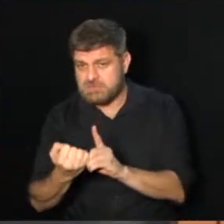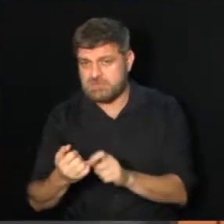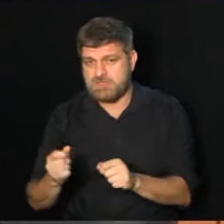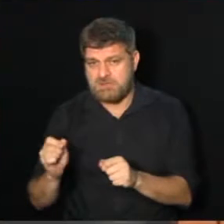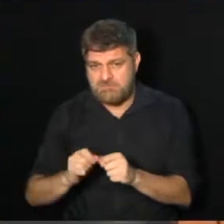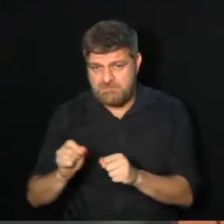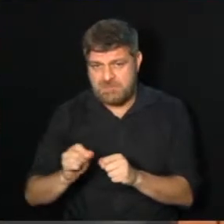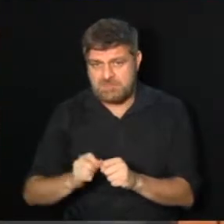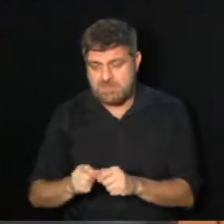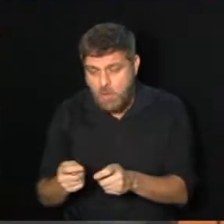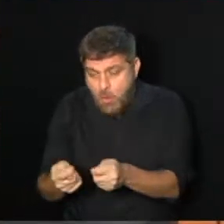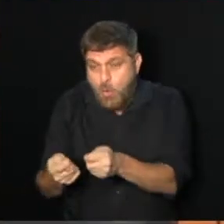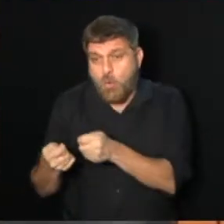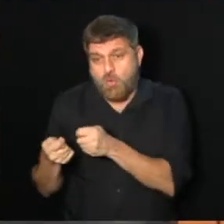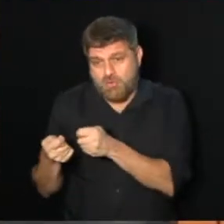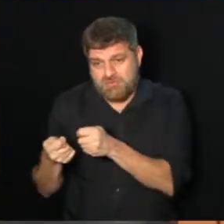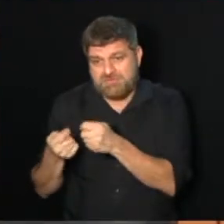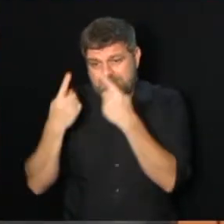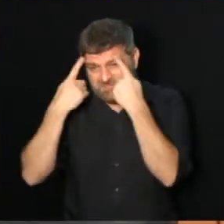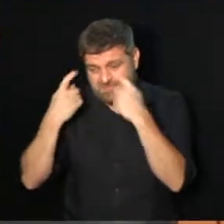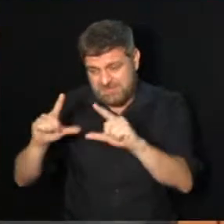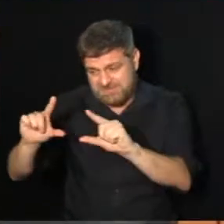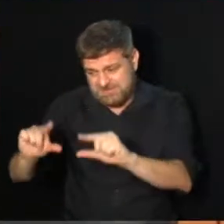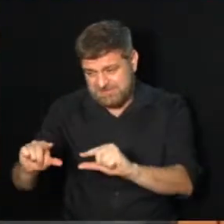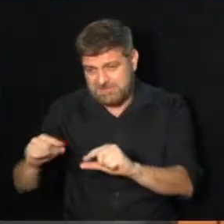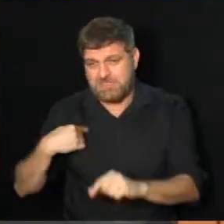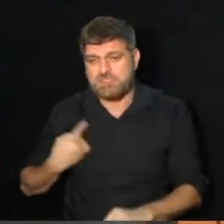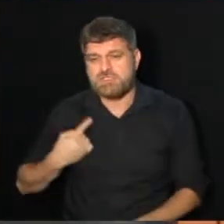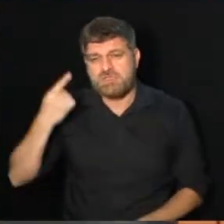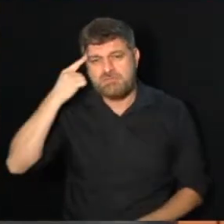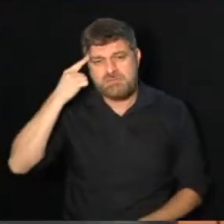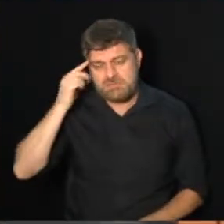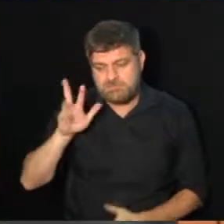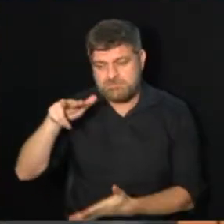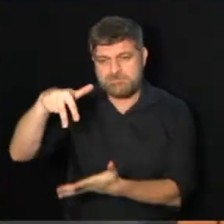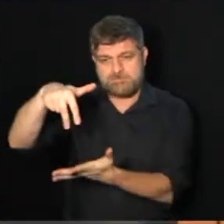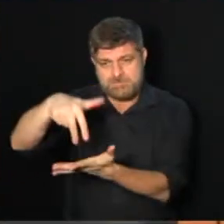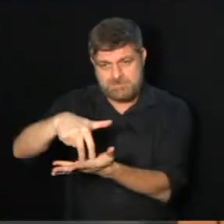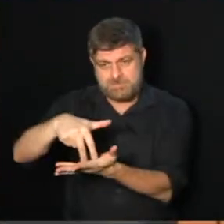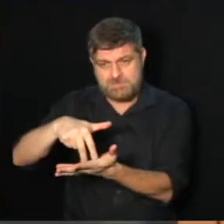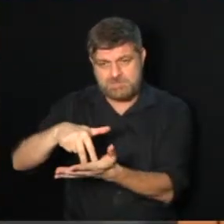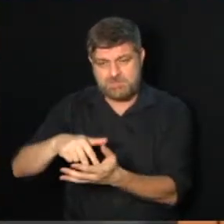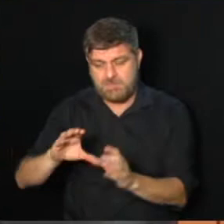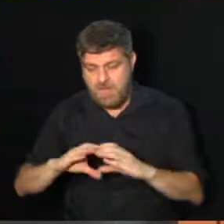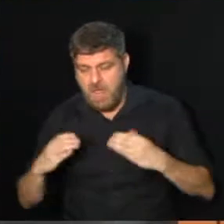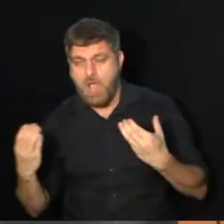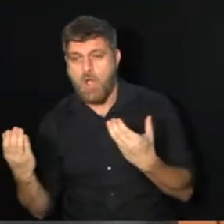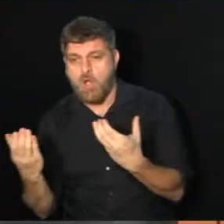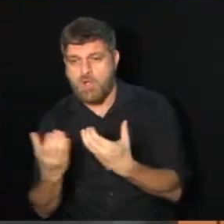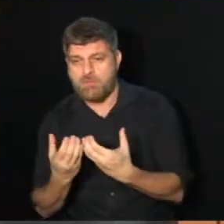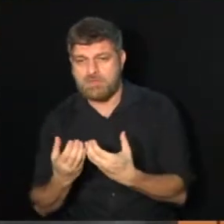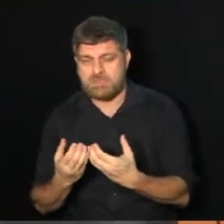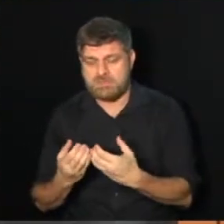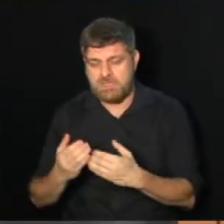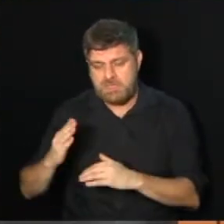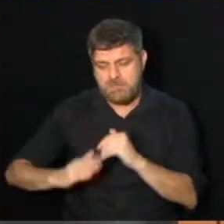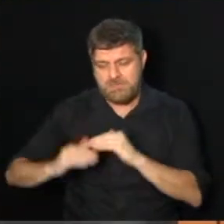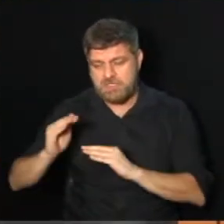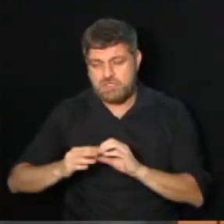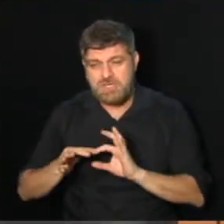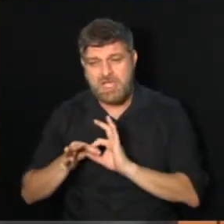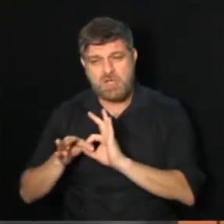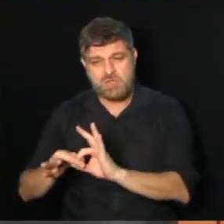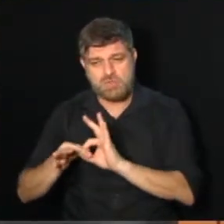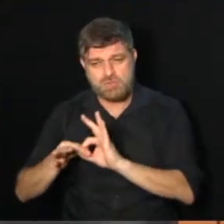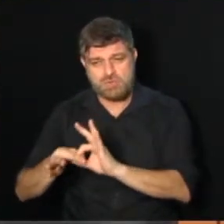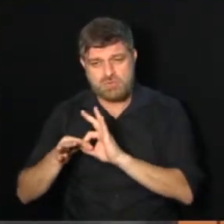na autorregulação. Nós estamos falando de autonomia, de construção coletiva, de potências somadas,